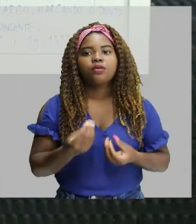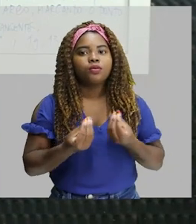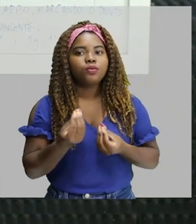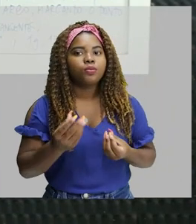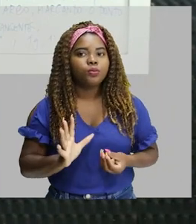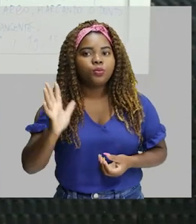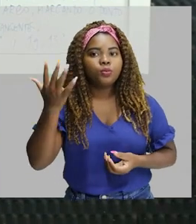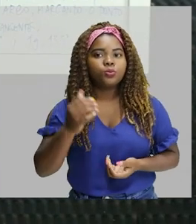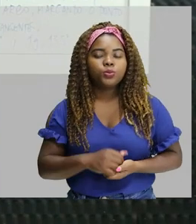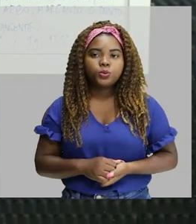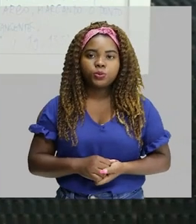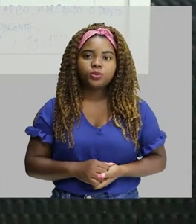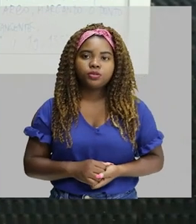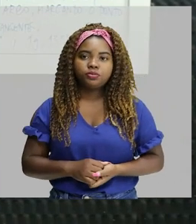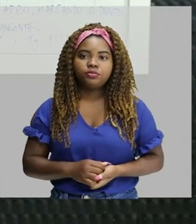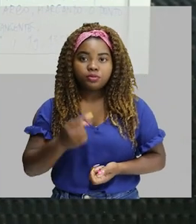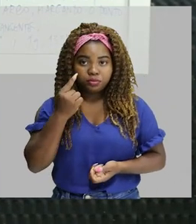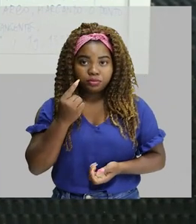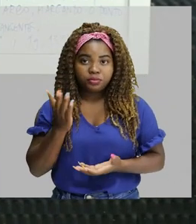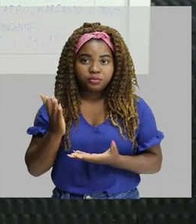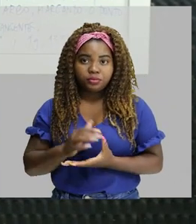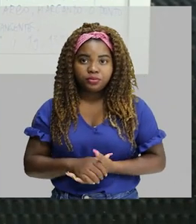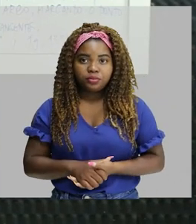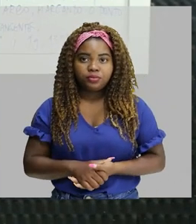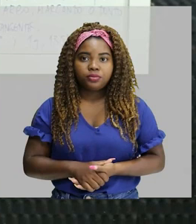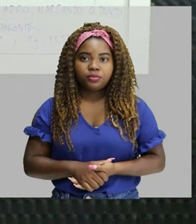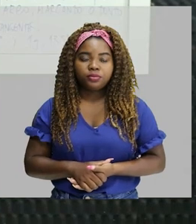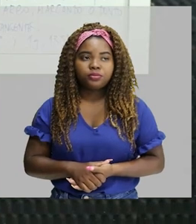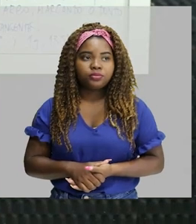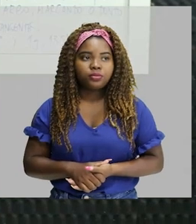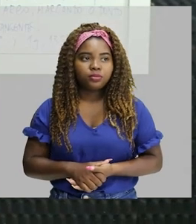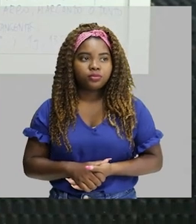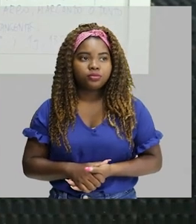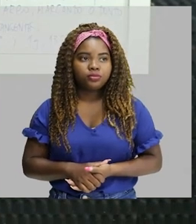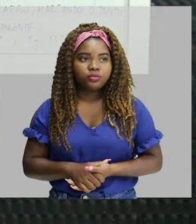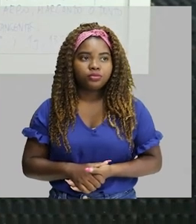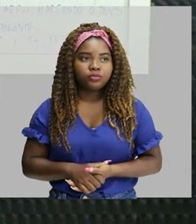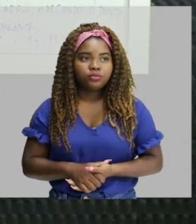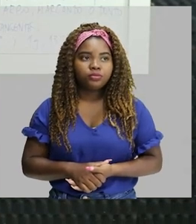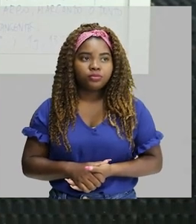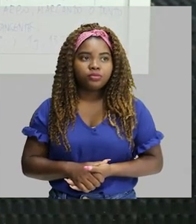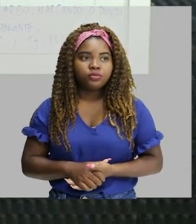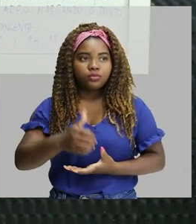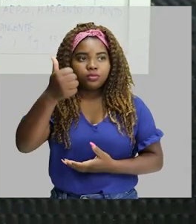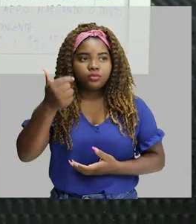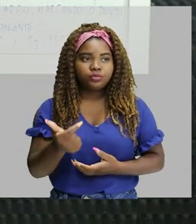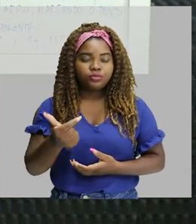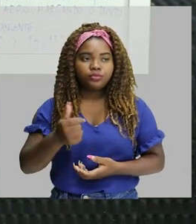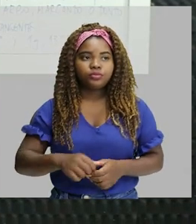meio estaria bem aqui ó porque é a ordenada dele ó 1